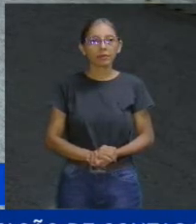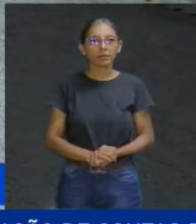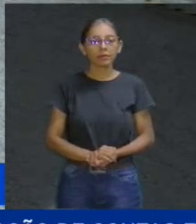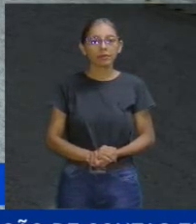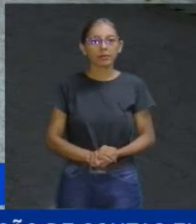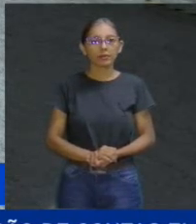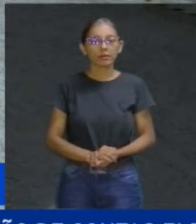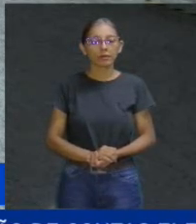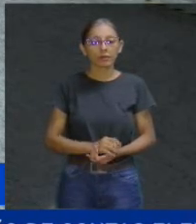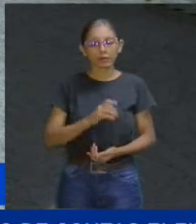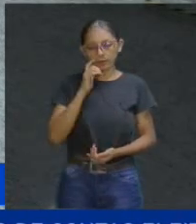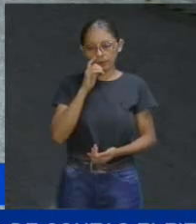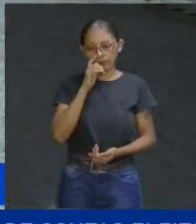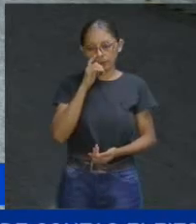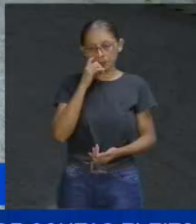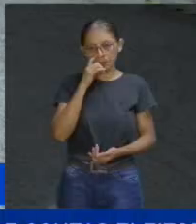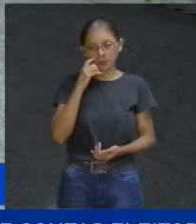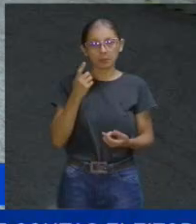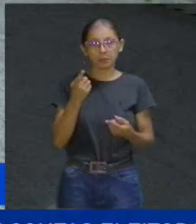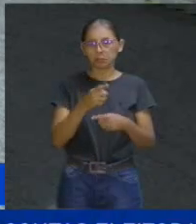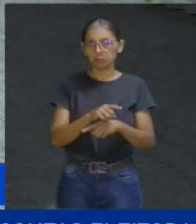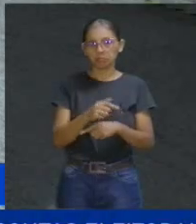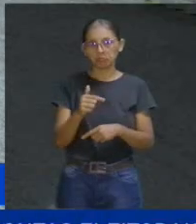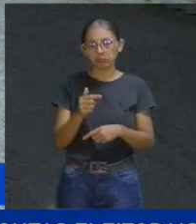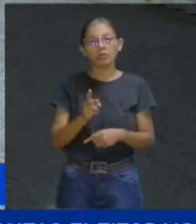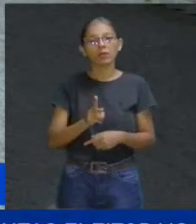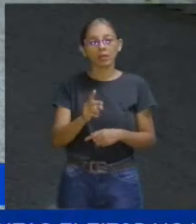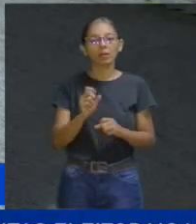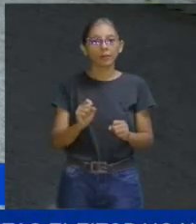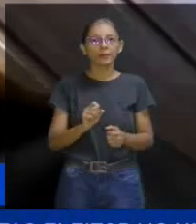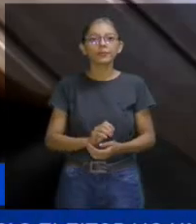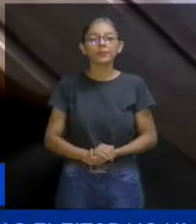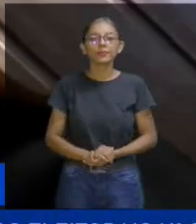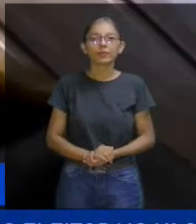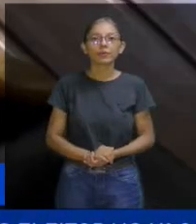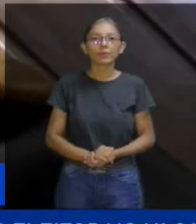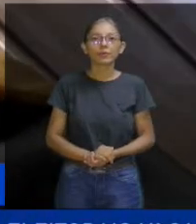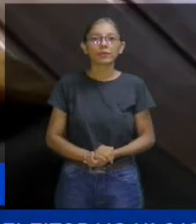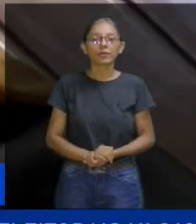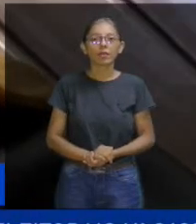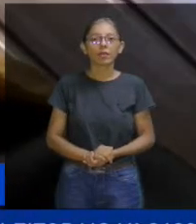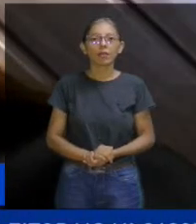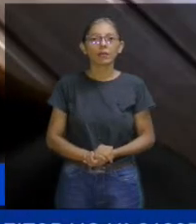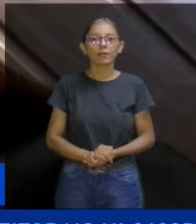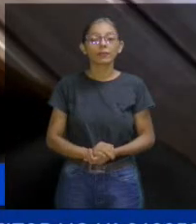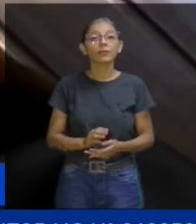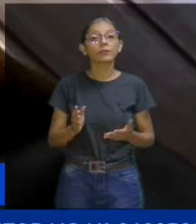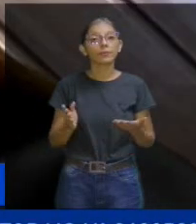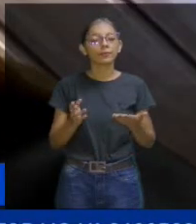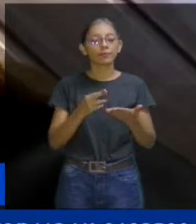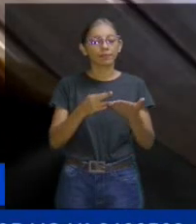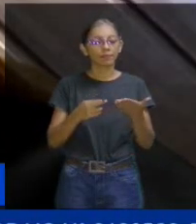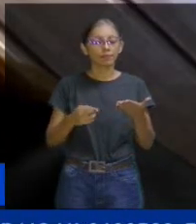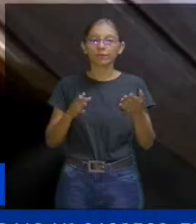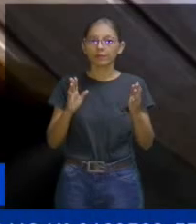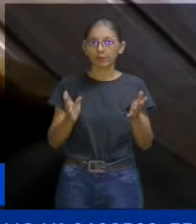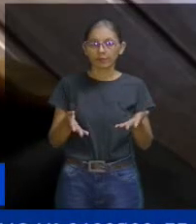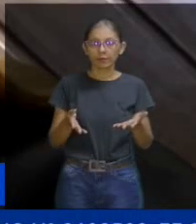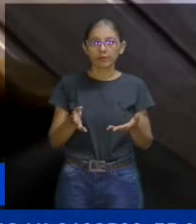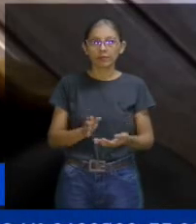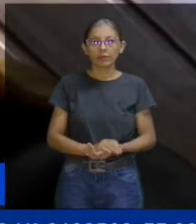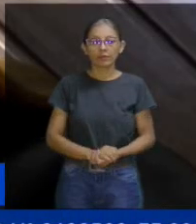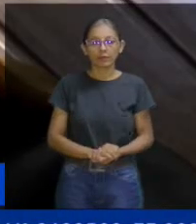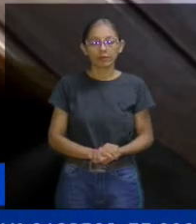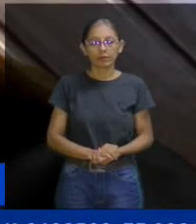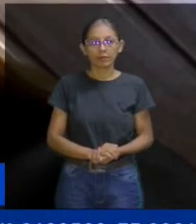Não há objeção, você prossegue. Bom, conforme relatado, a sentença ela aprovou com